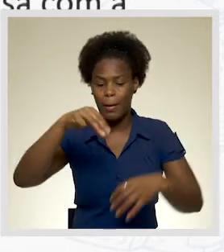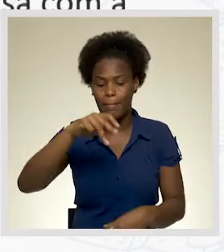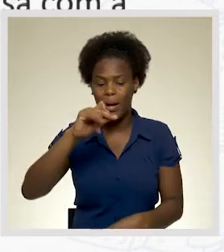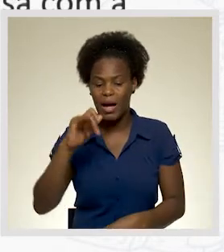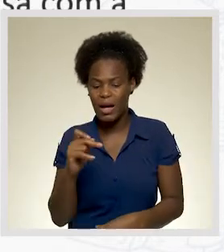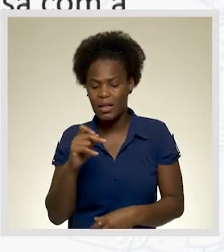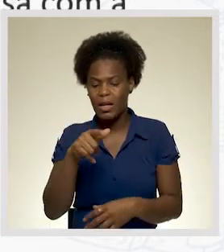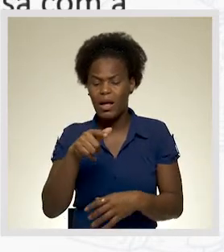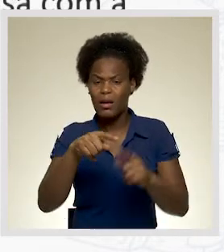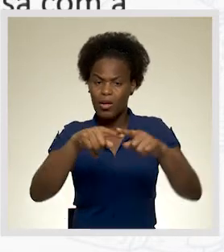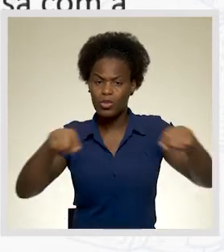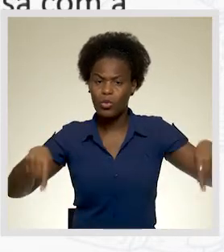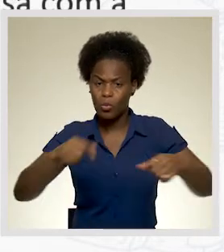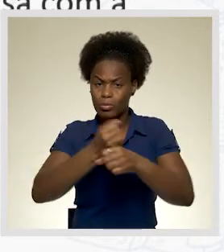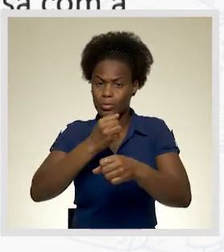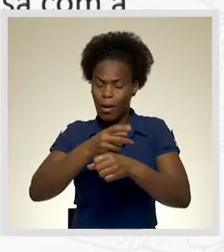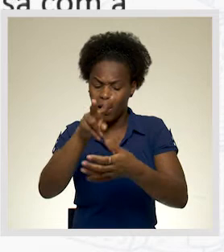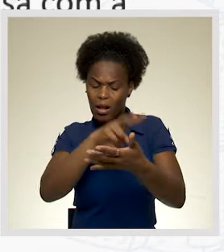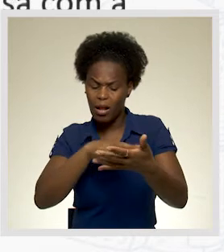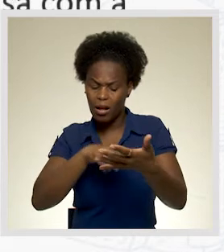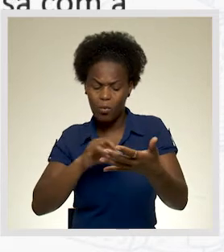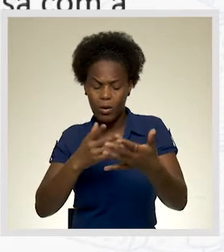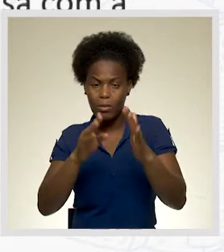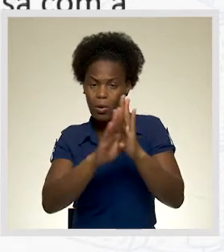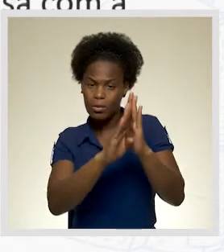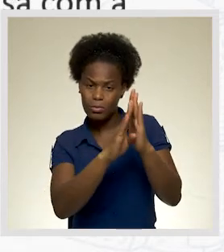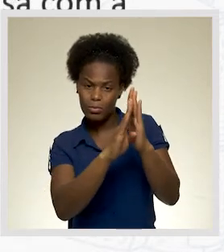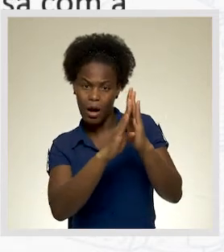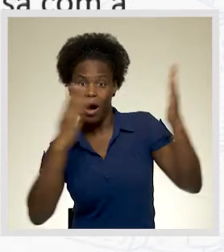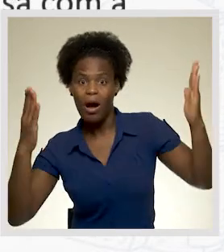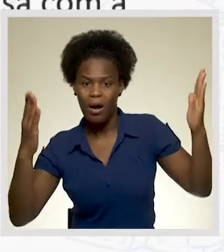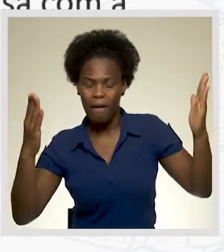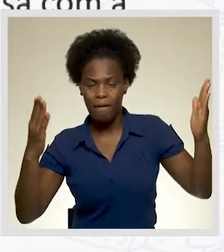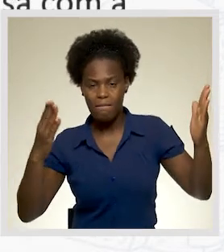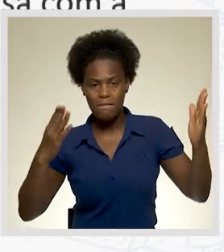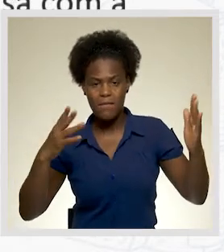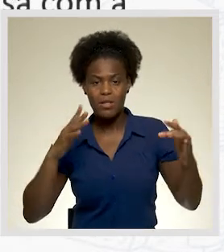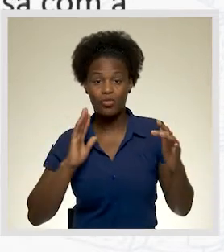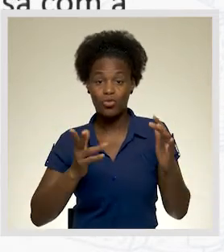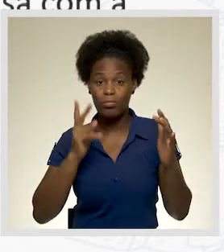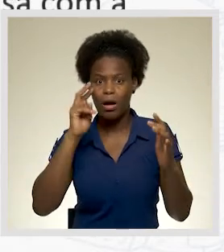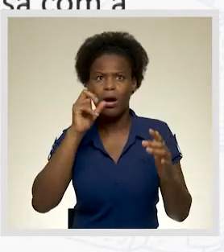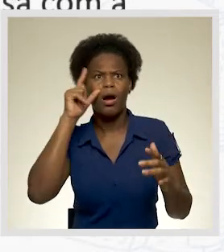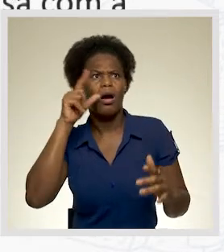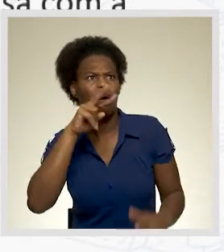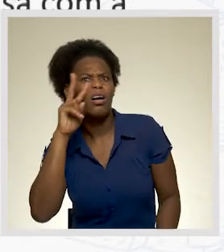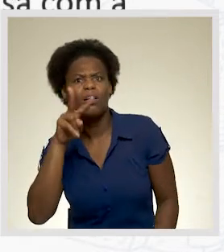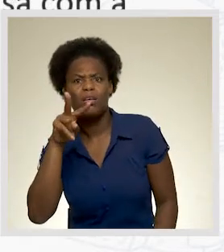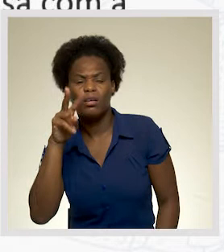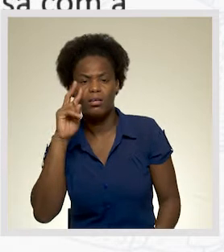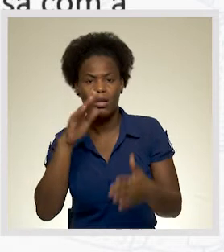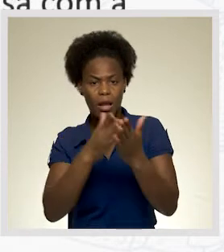escritório lendo, quando a porta se abriu violentamente e, alçando os olhos do livro, viu